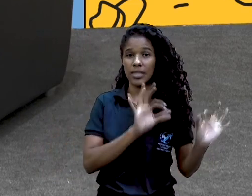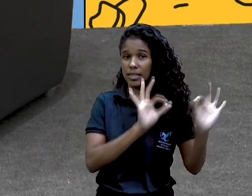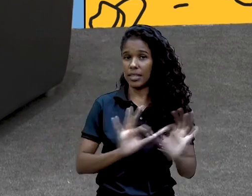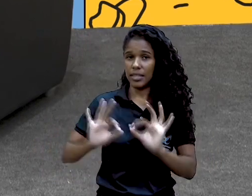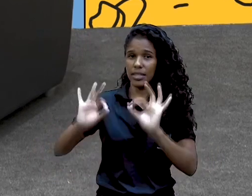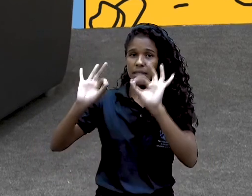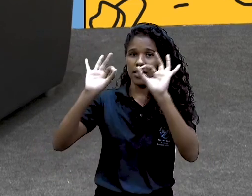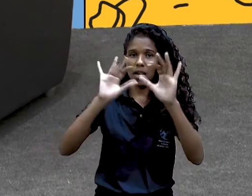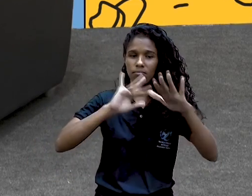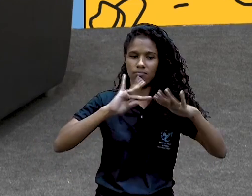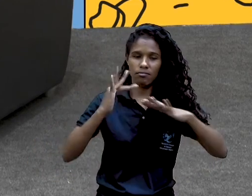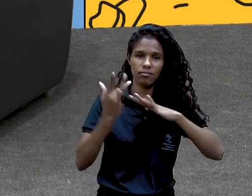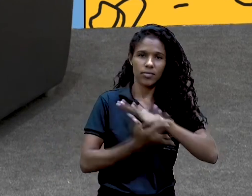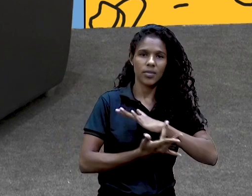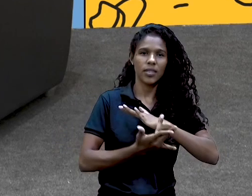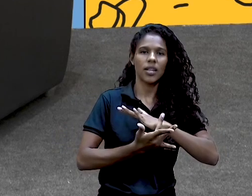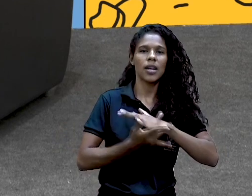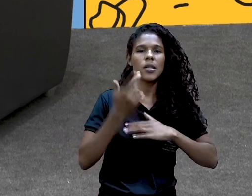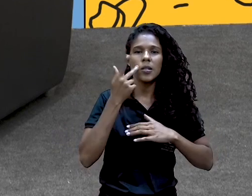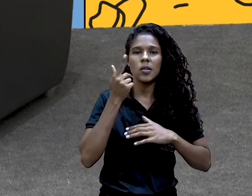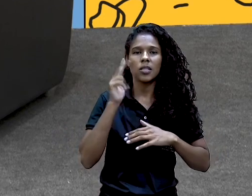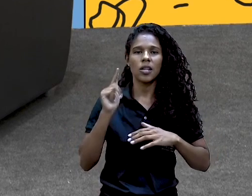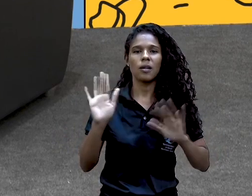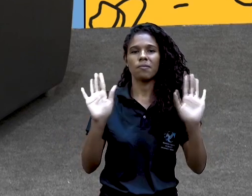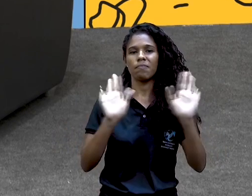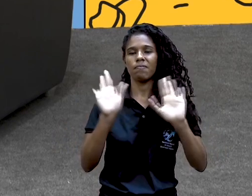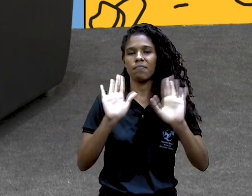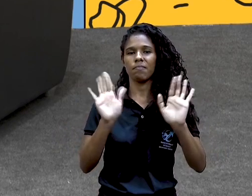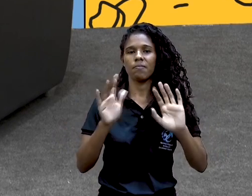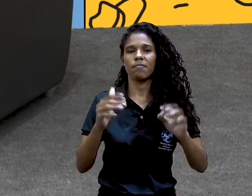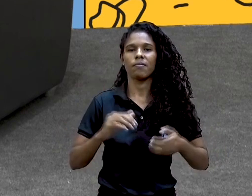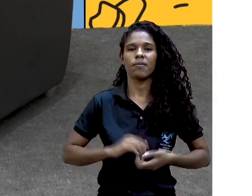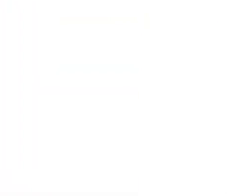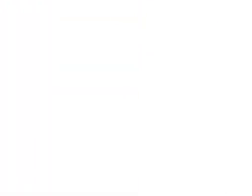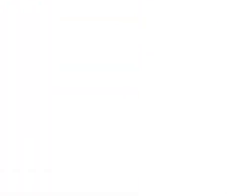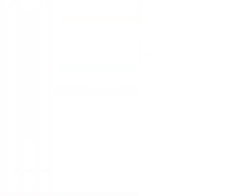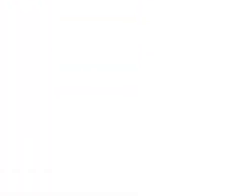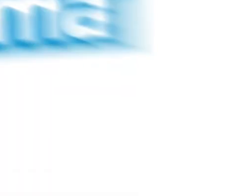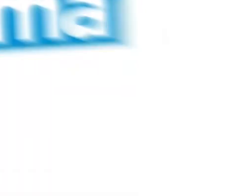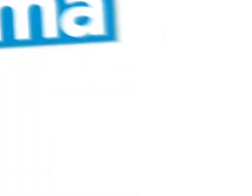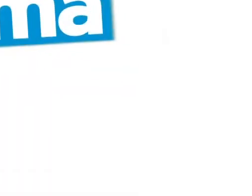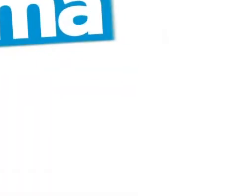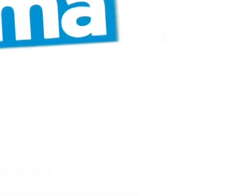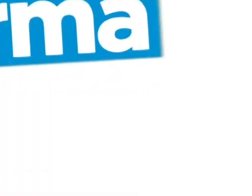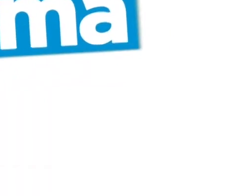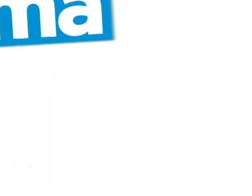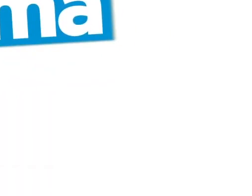também nas nossas redes sociais, SMED GV. Tchau, tchau! Tchau, obrigada.